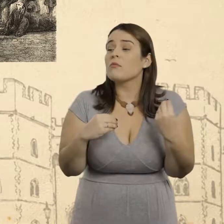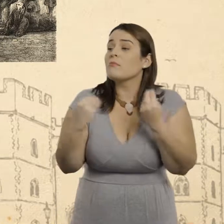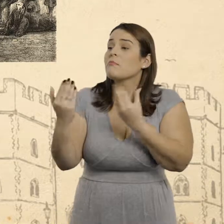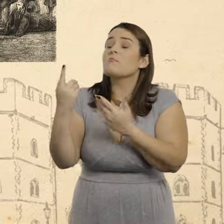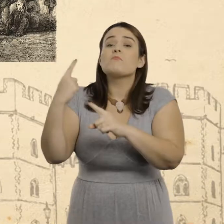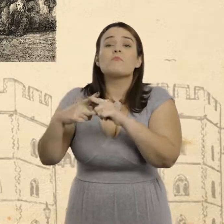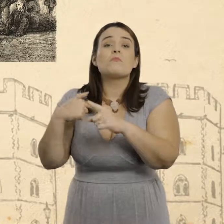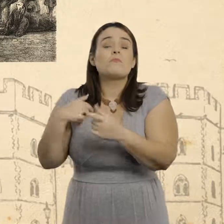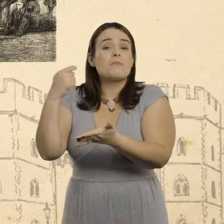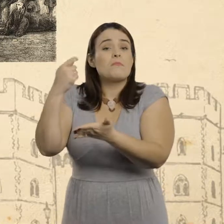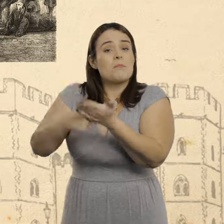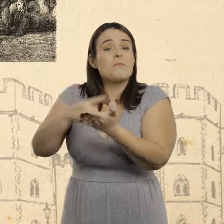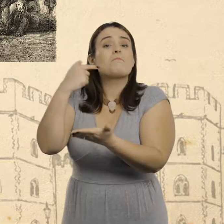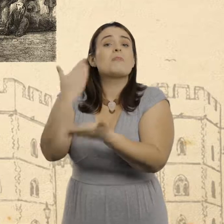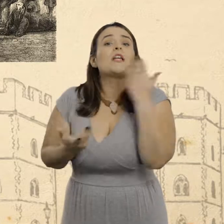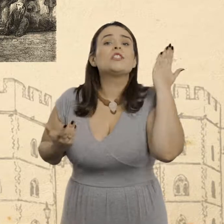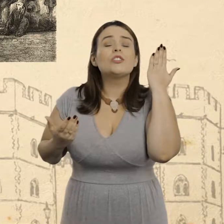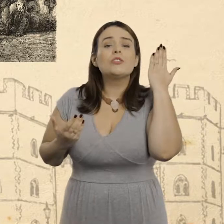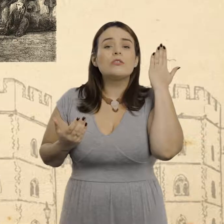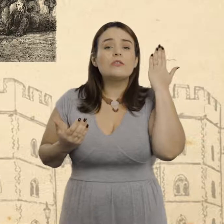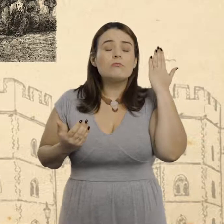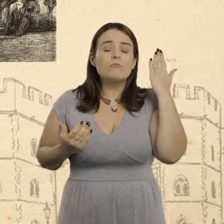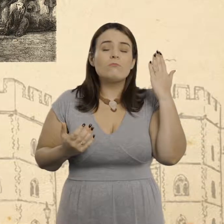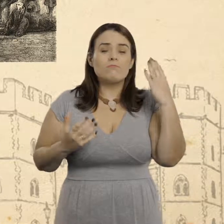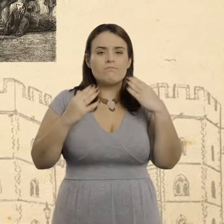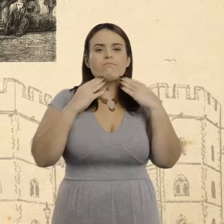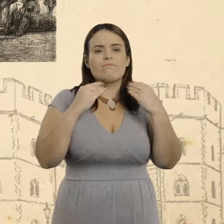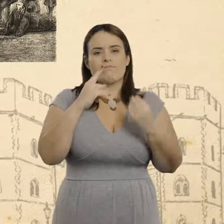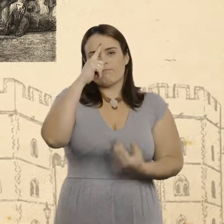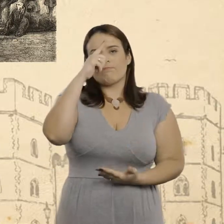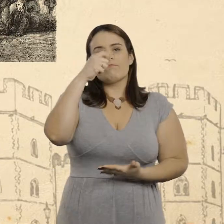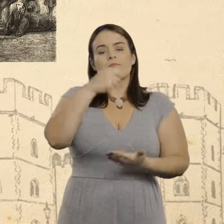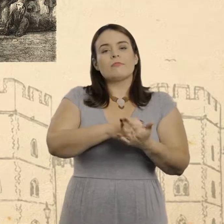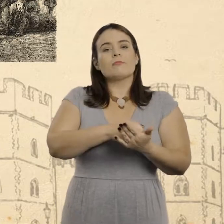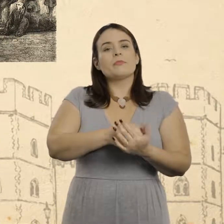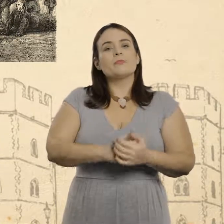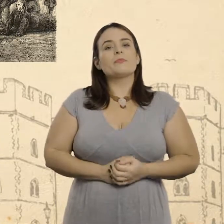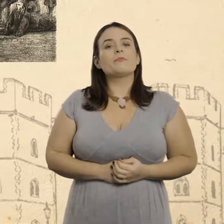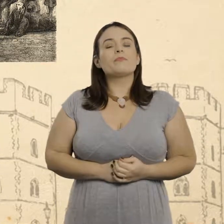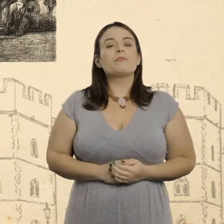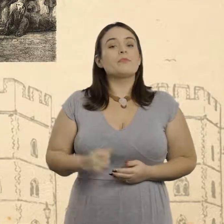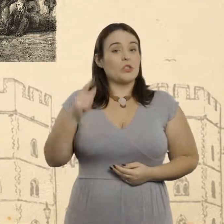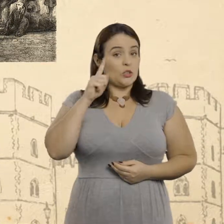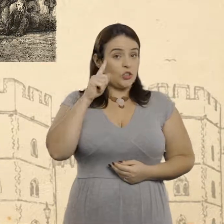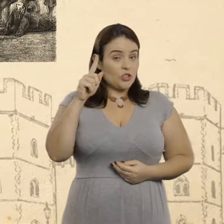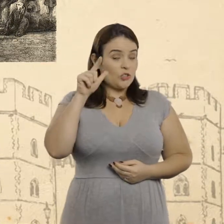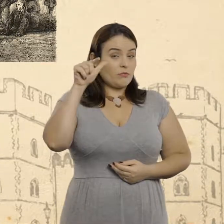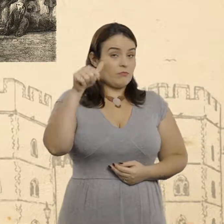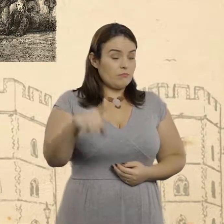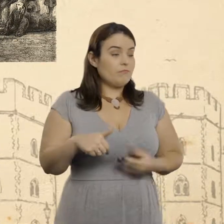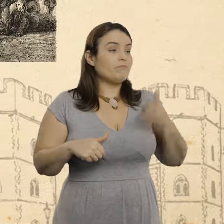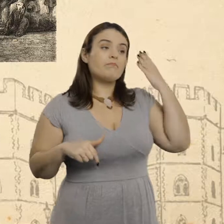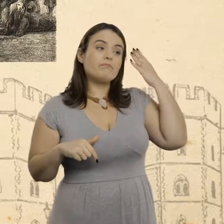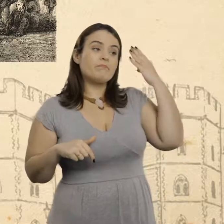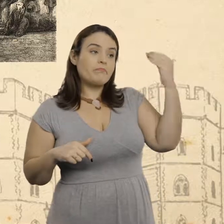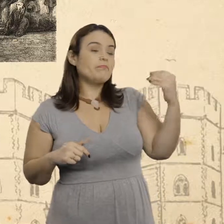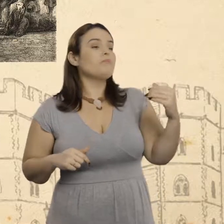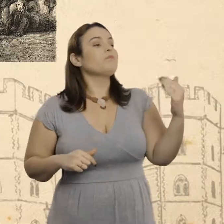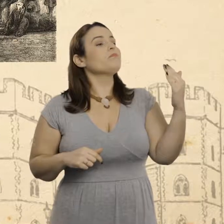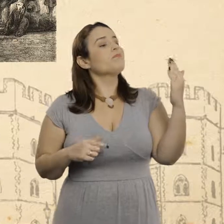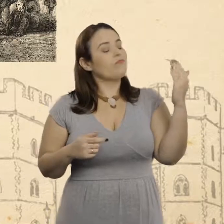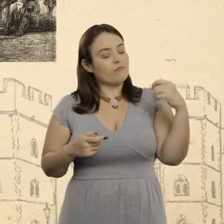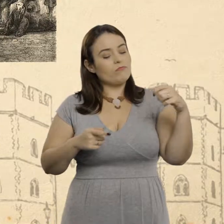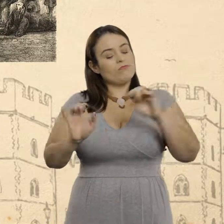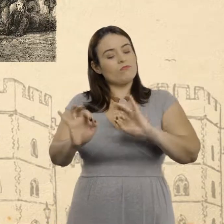aposta. O Sr. Fogg tinha tomado uma decisão. Na manhã seguinte, o Sr. Fogg chamou Passepartout e pediu